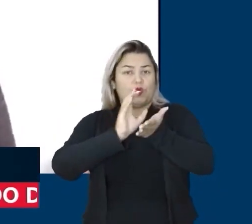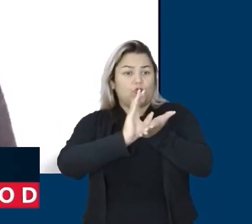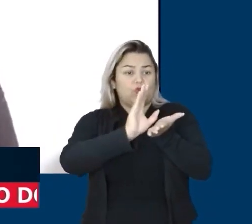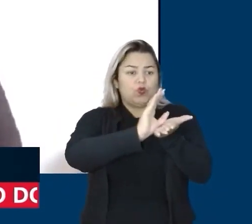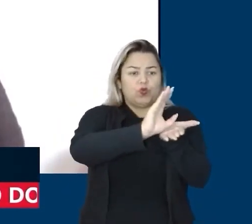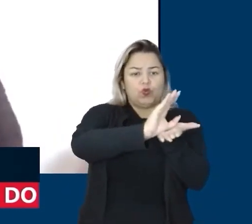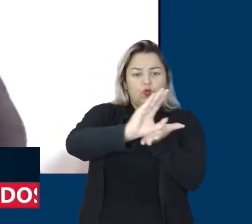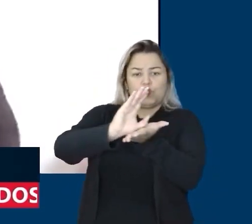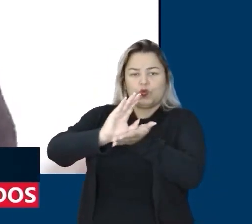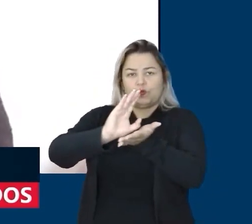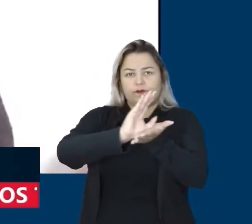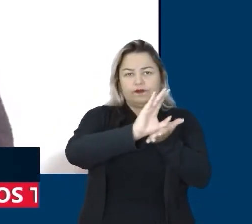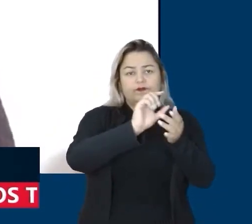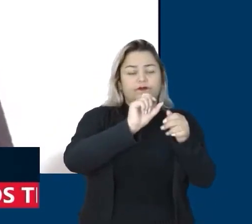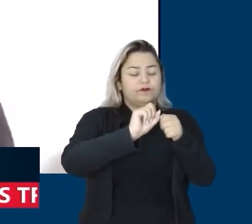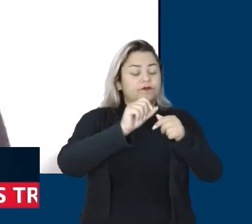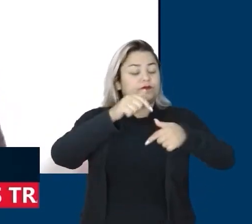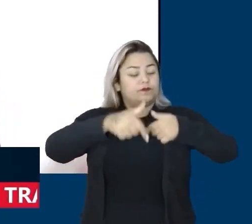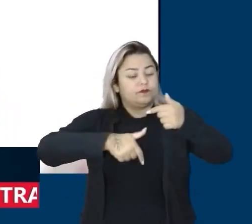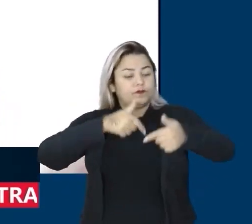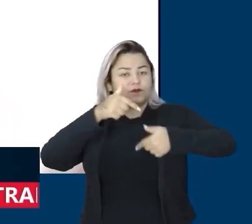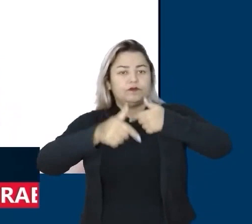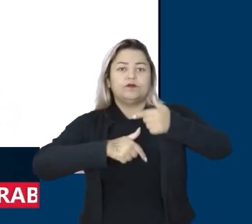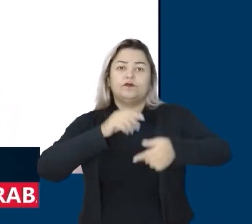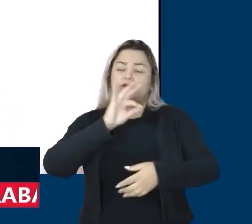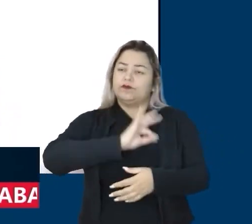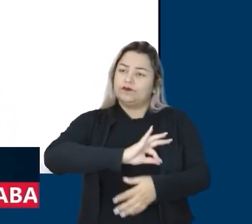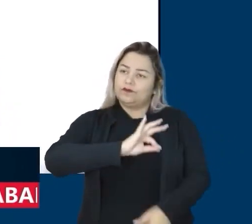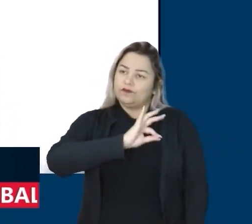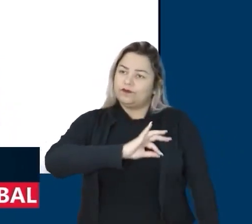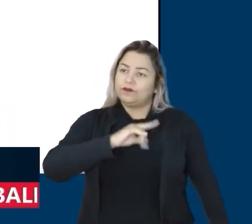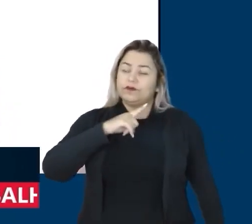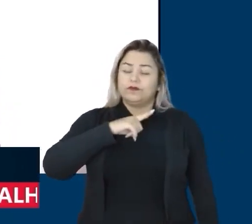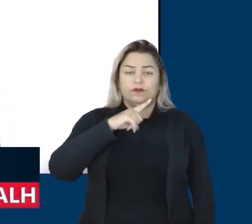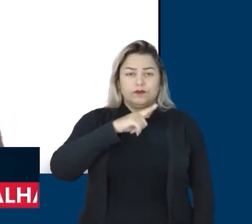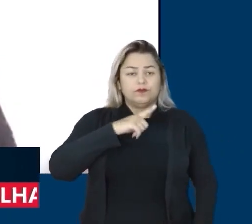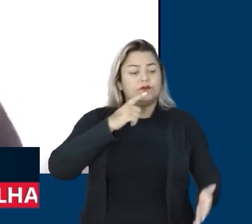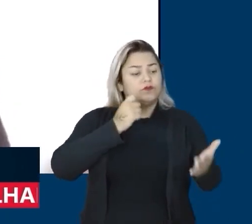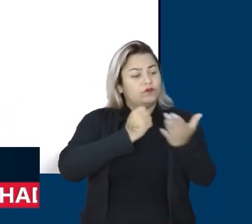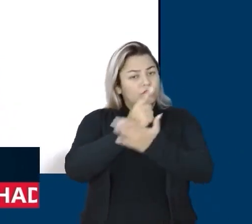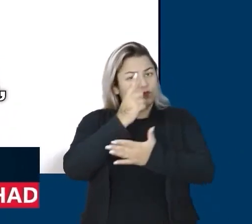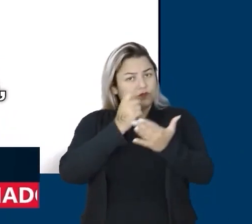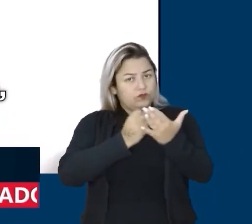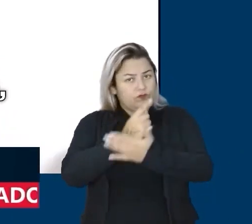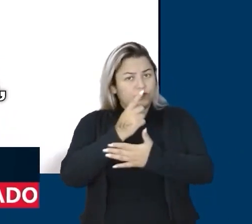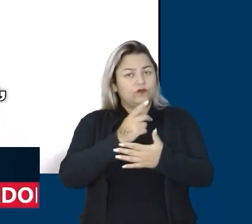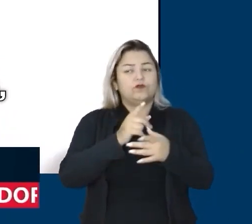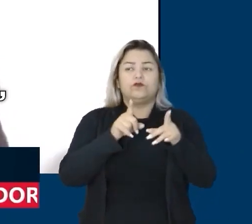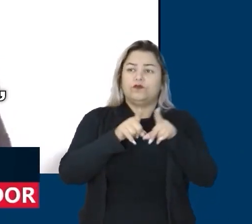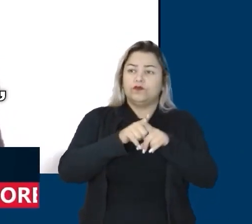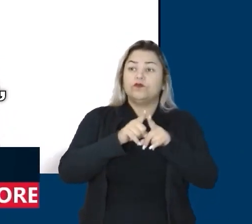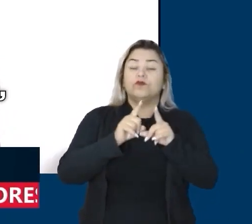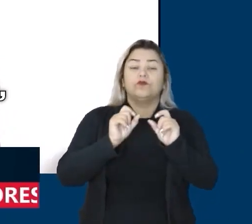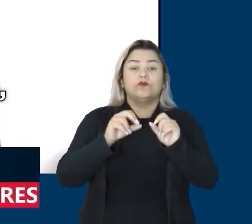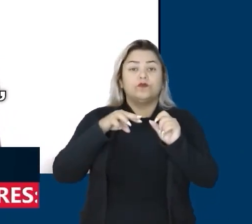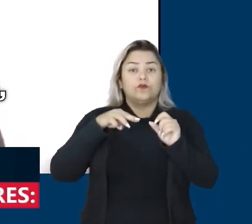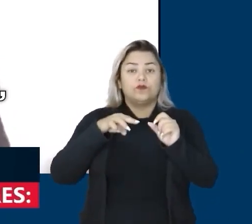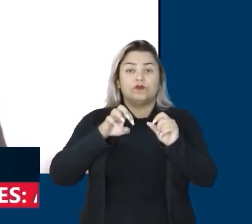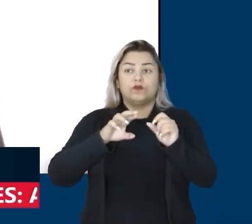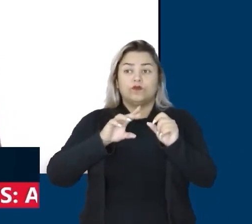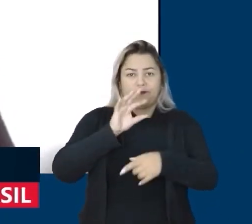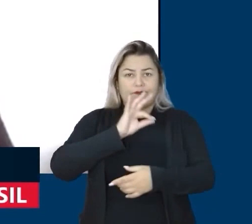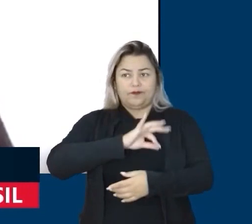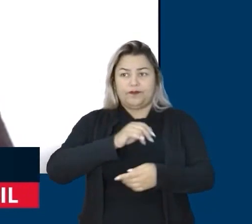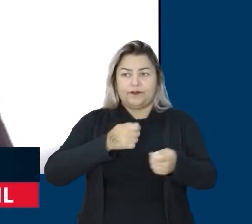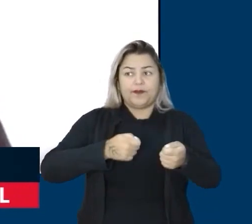para investir, gerar emprego e renda, ele tem que gastar e pagar para o mercado financeiro, para os